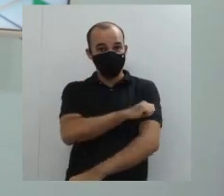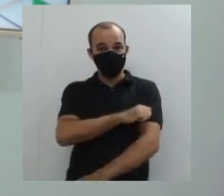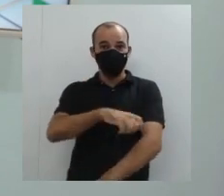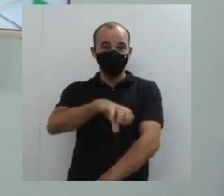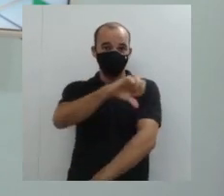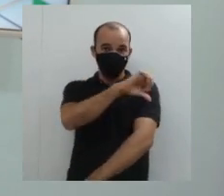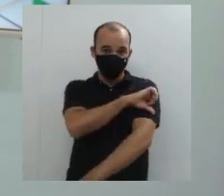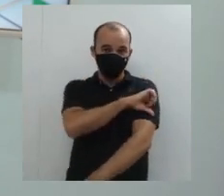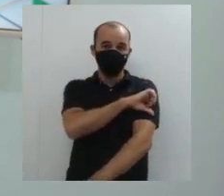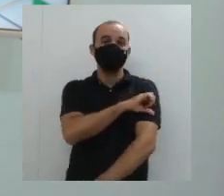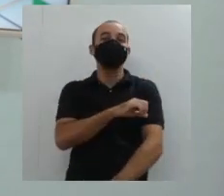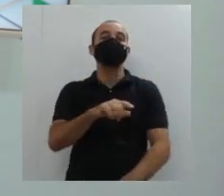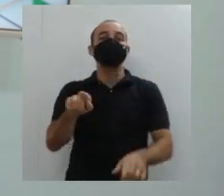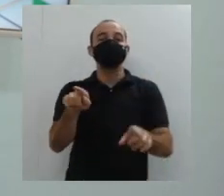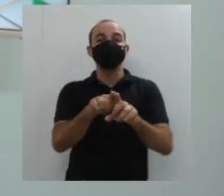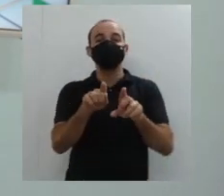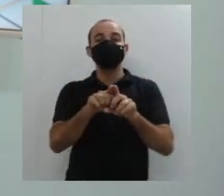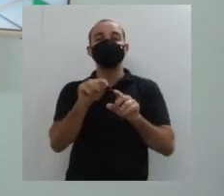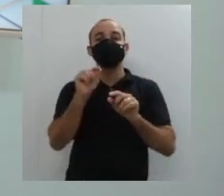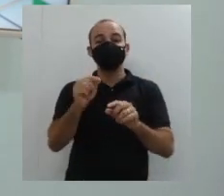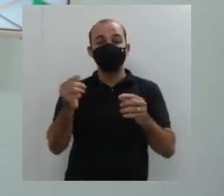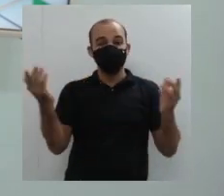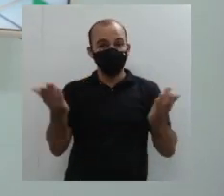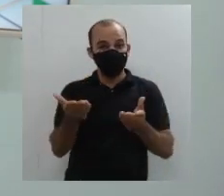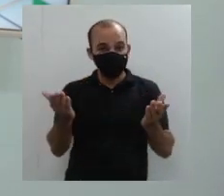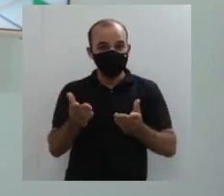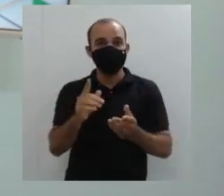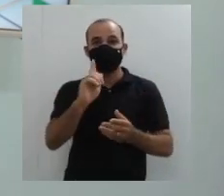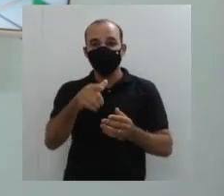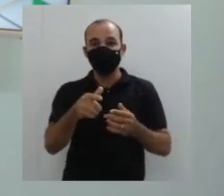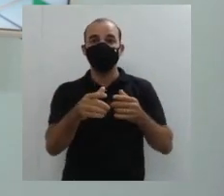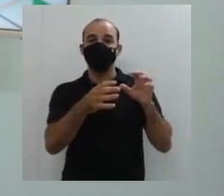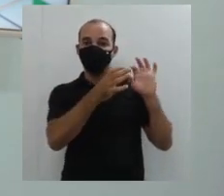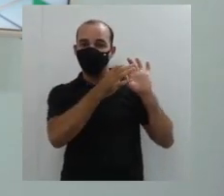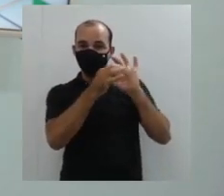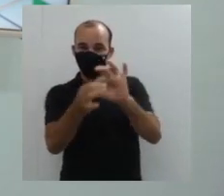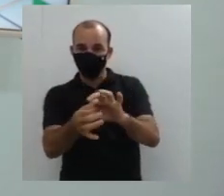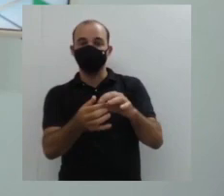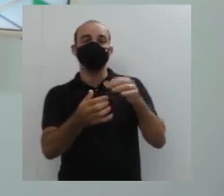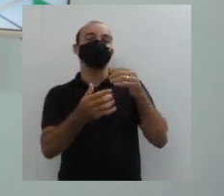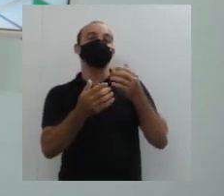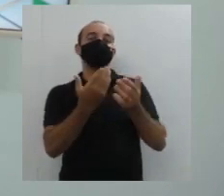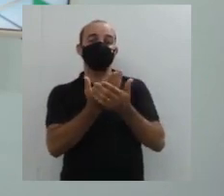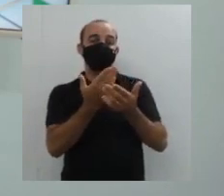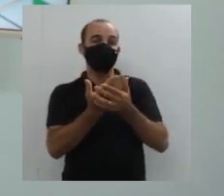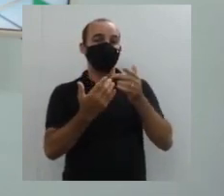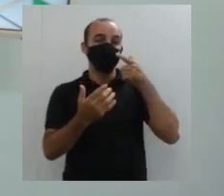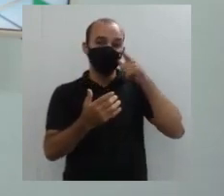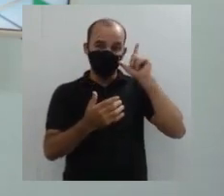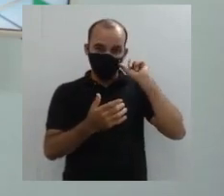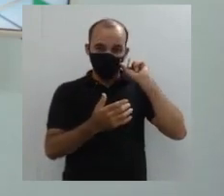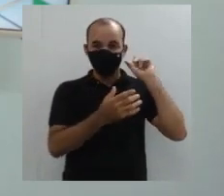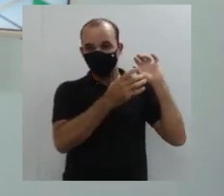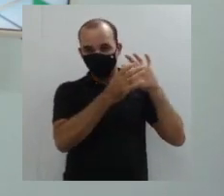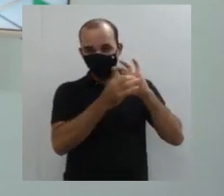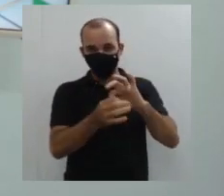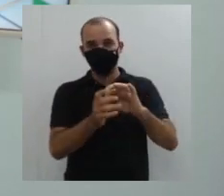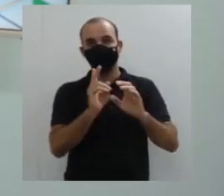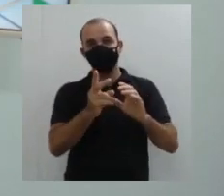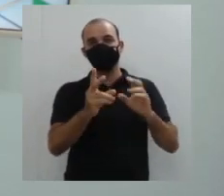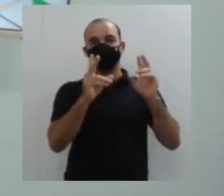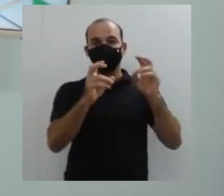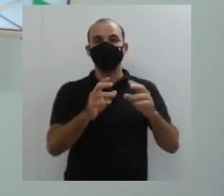ano. E lembrando que hoje estamos o quê? Dando continuação à aula de ontem. Mas qual será